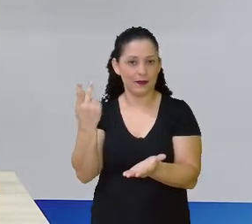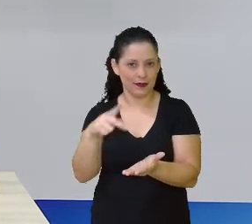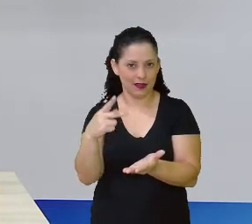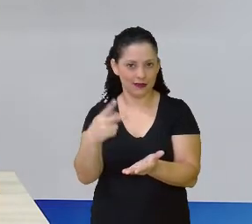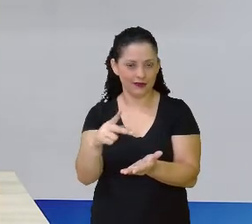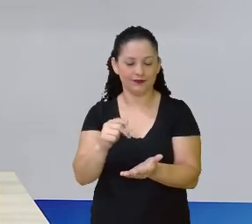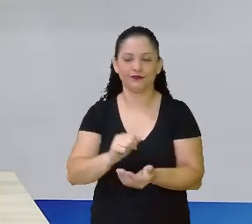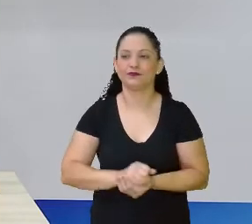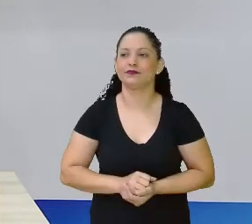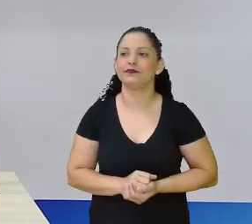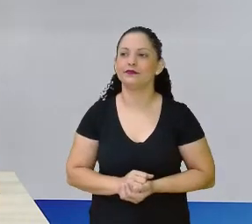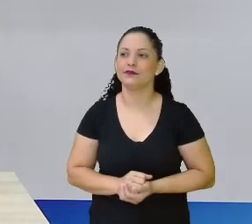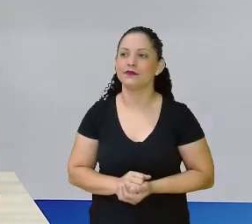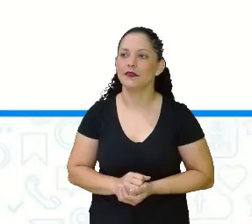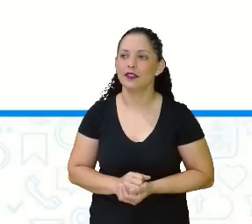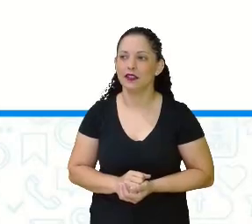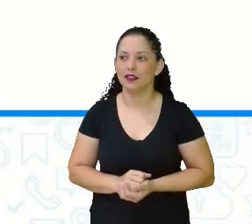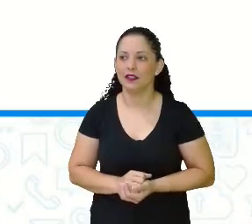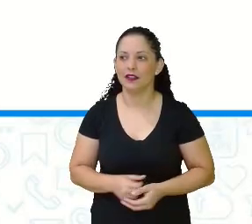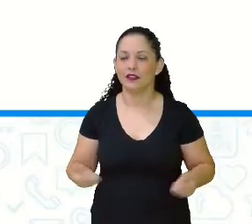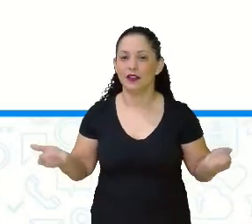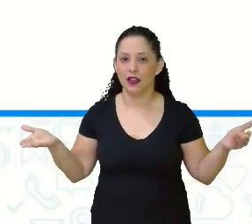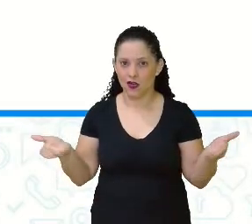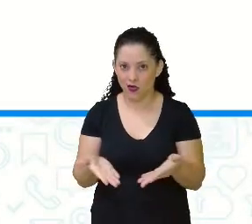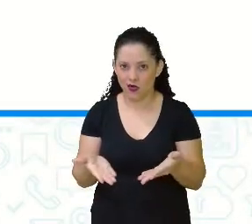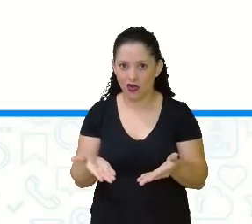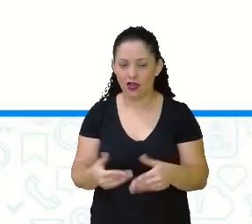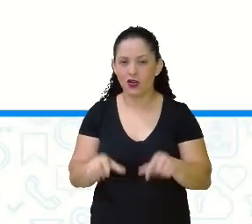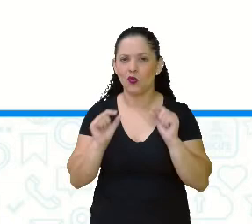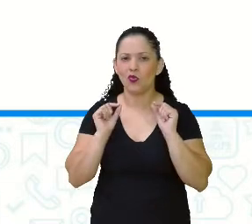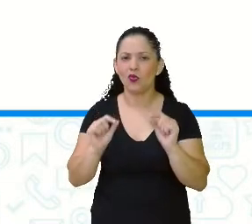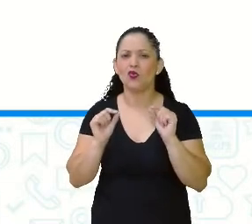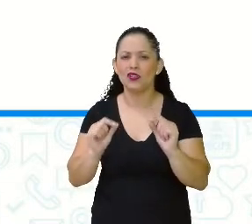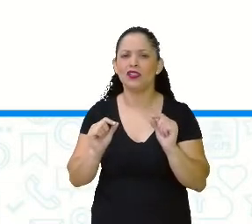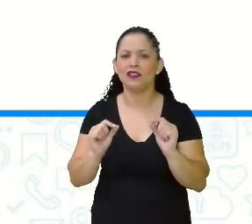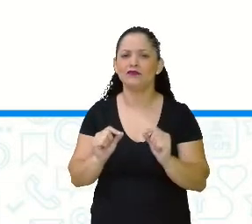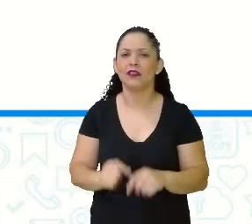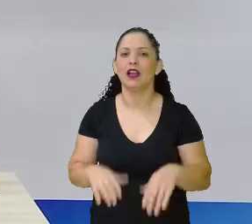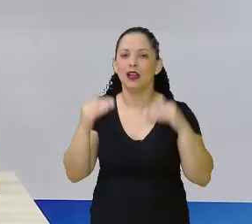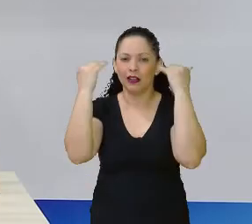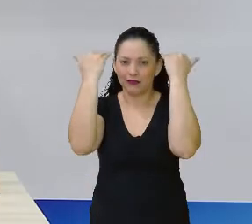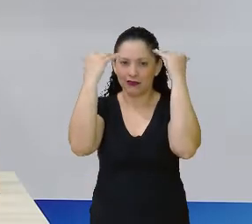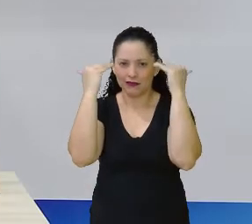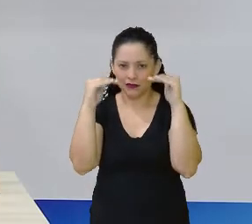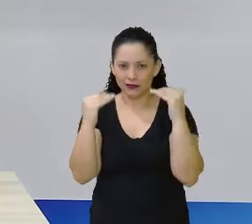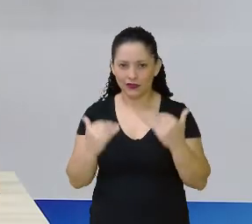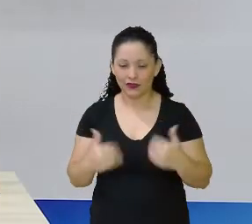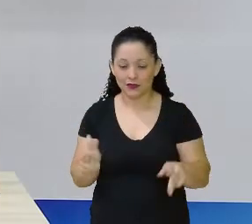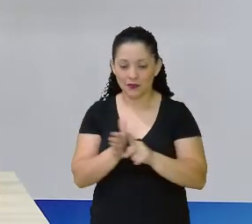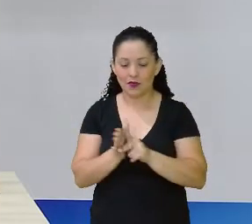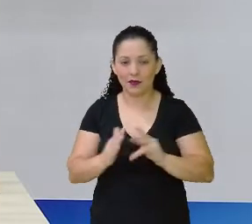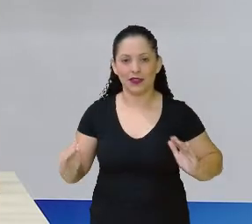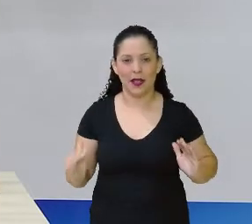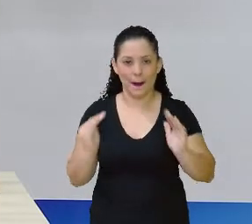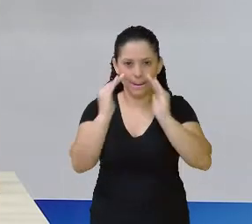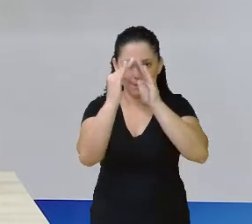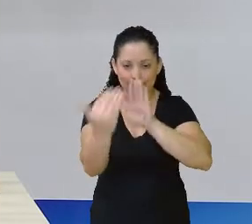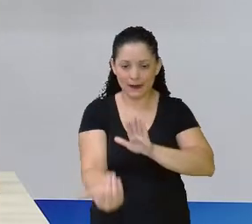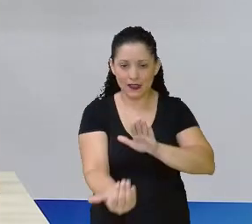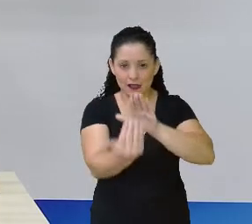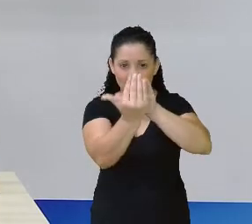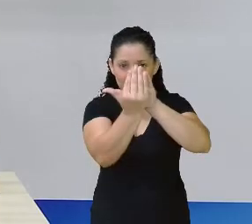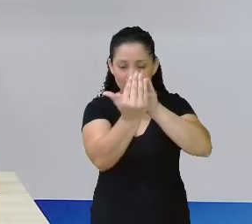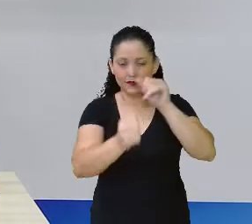tá? Agora a gente vai para a classificação das pirâmides, que foi o que eu tinha falado há pouco. Dependendo